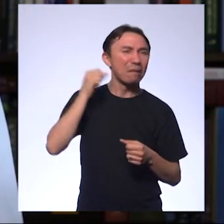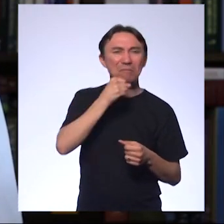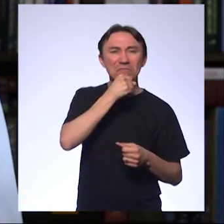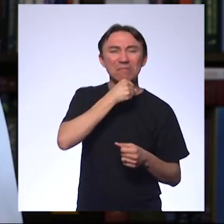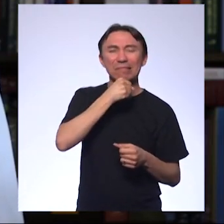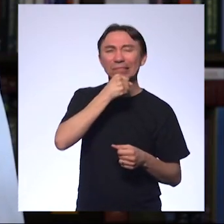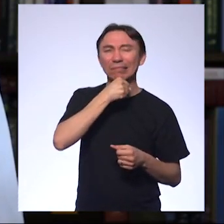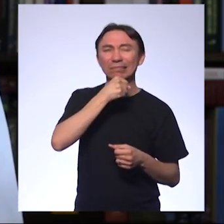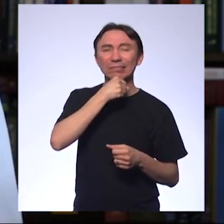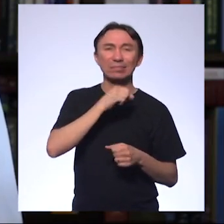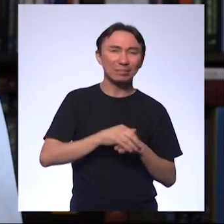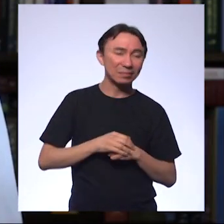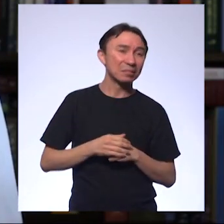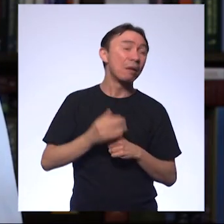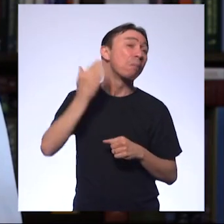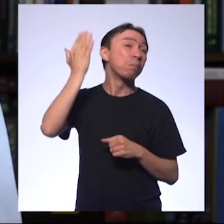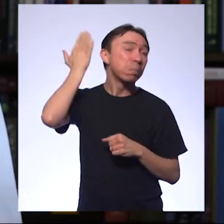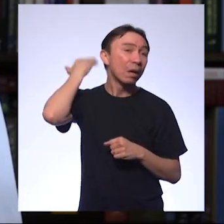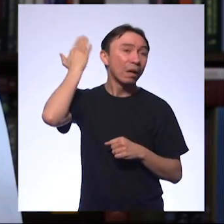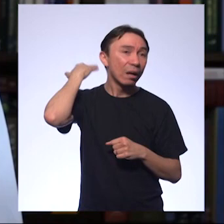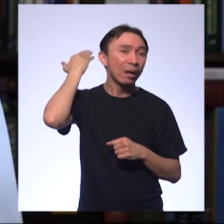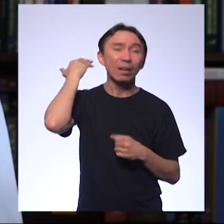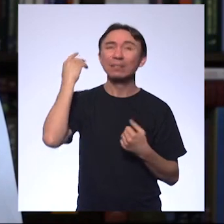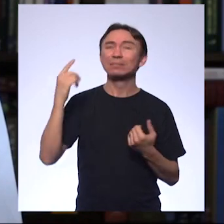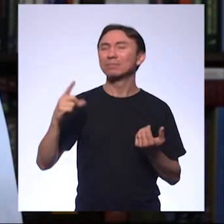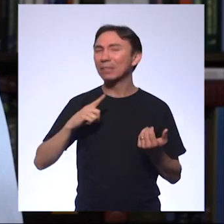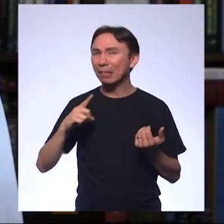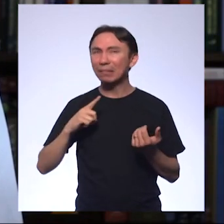que sempre foi um jogo marcado por